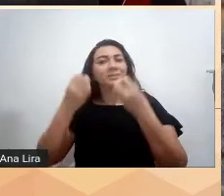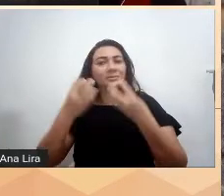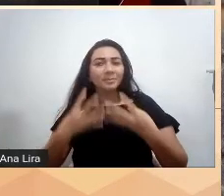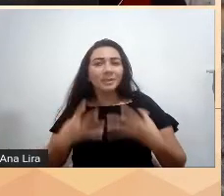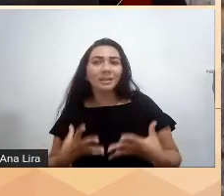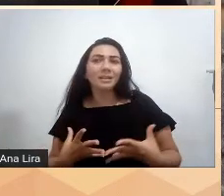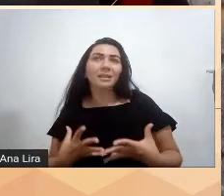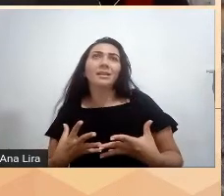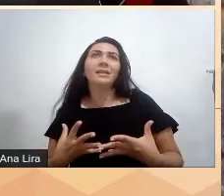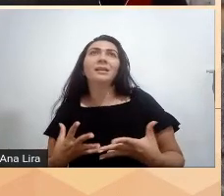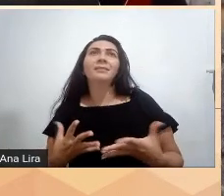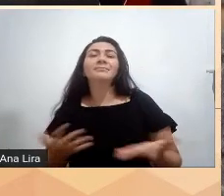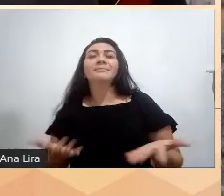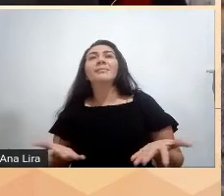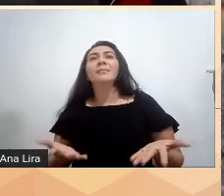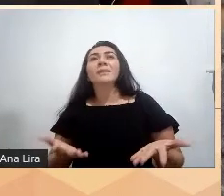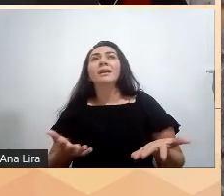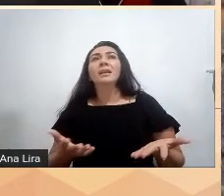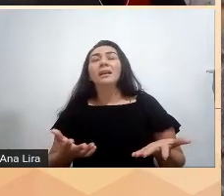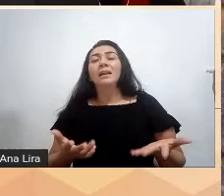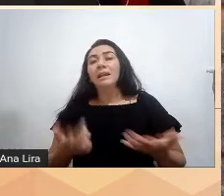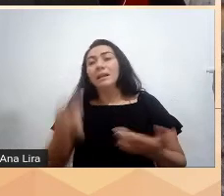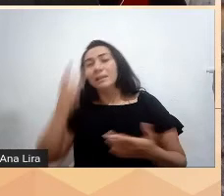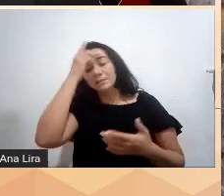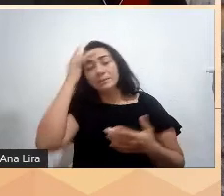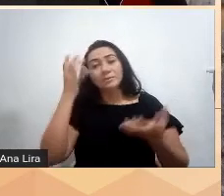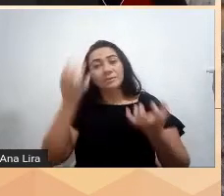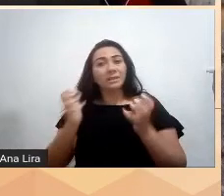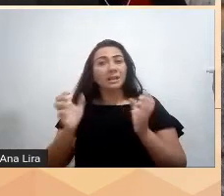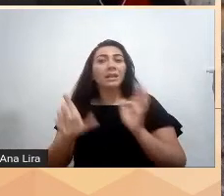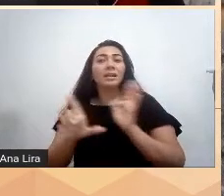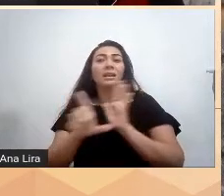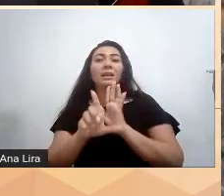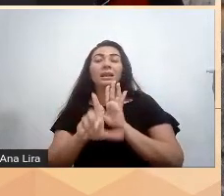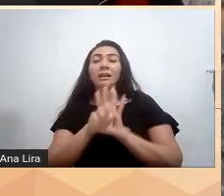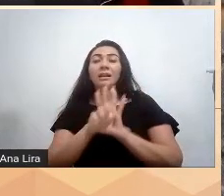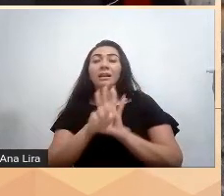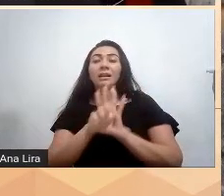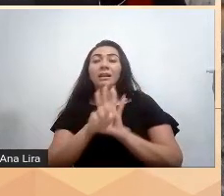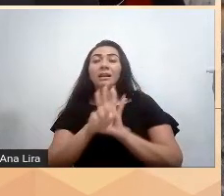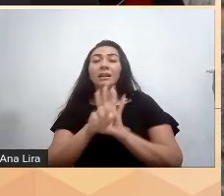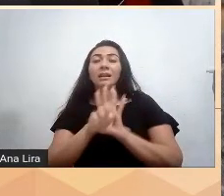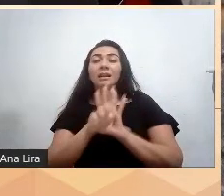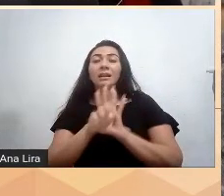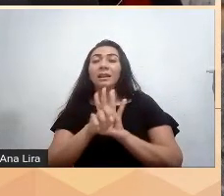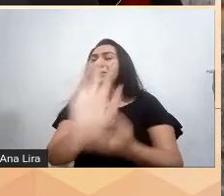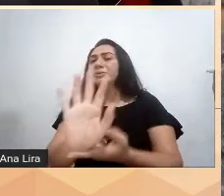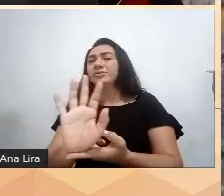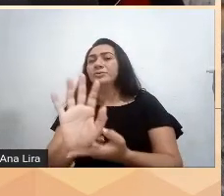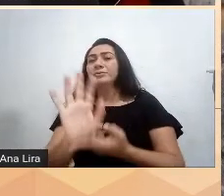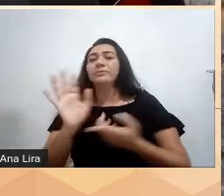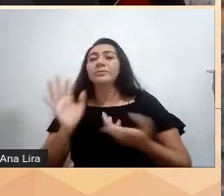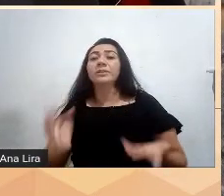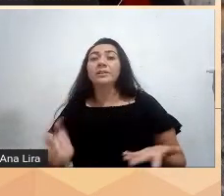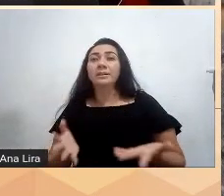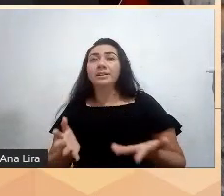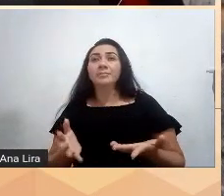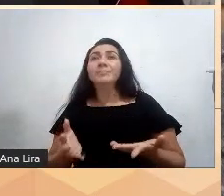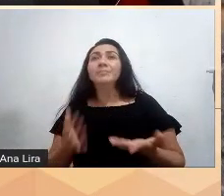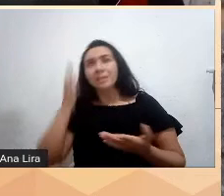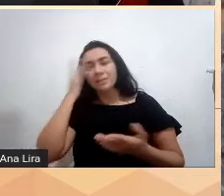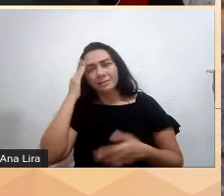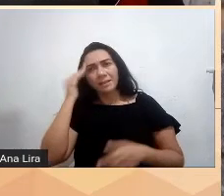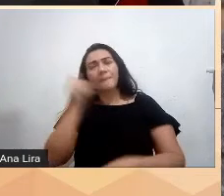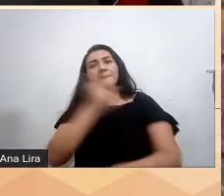cultura, né? Que existem normas, existem decretos, existe a própria lei que precisa ser respeitada, né? Então,